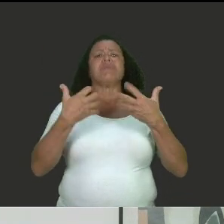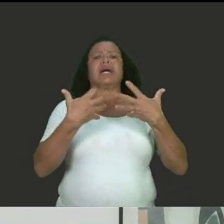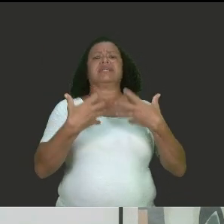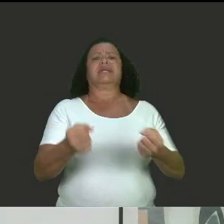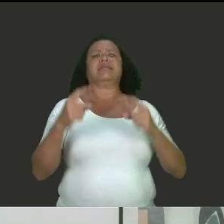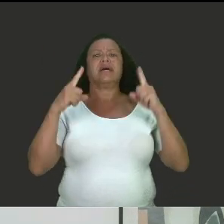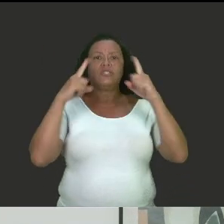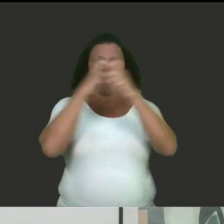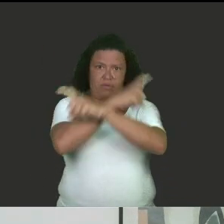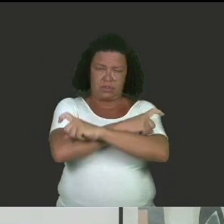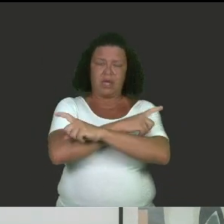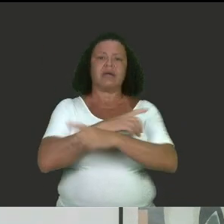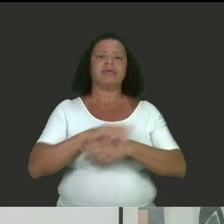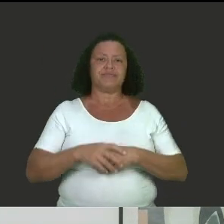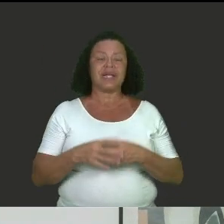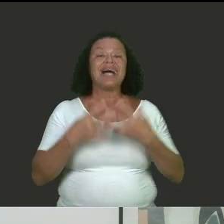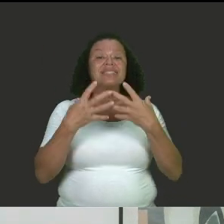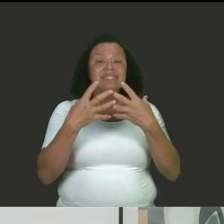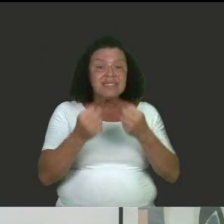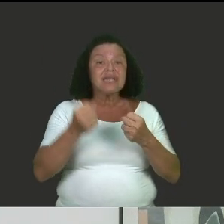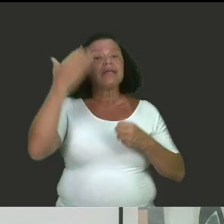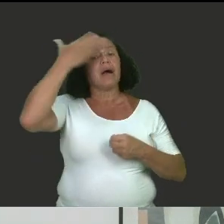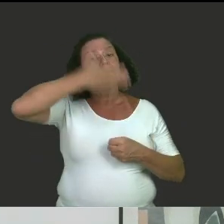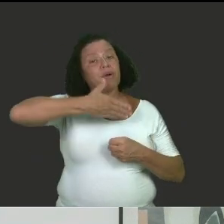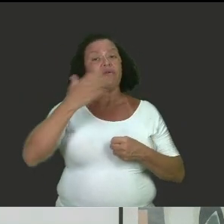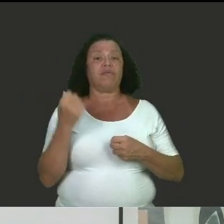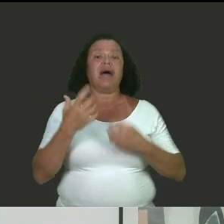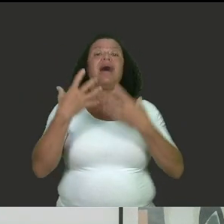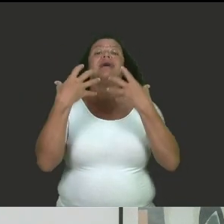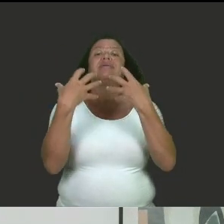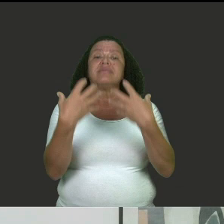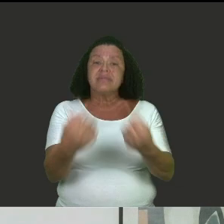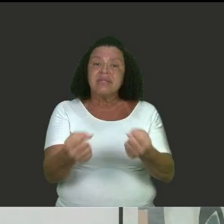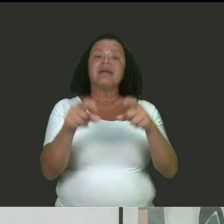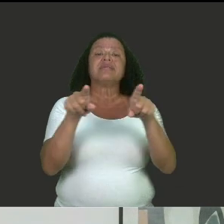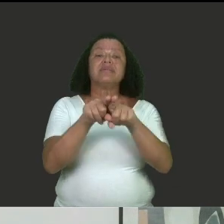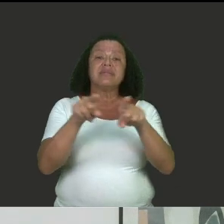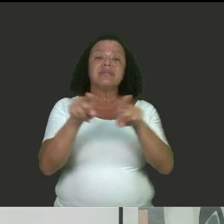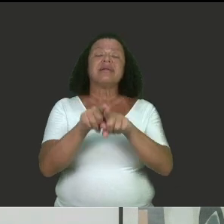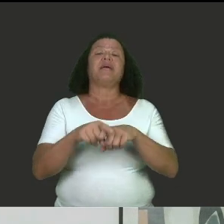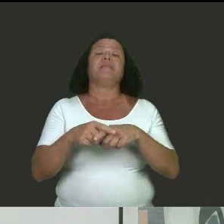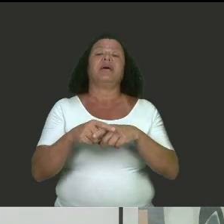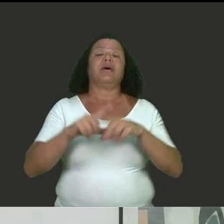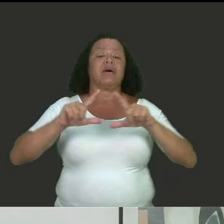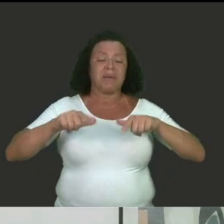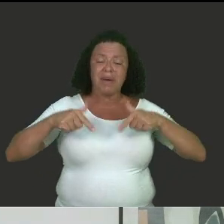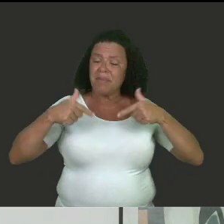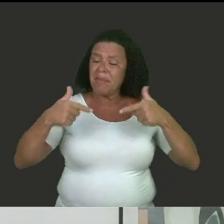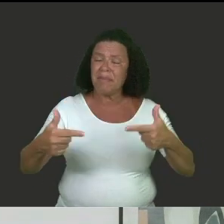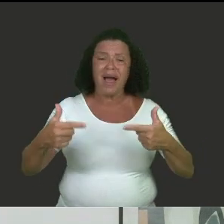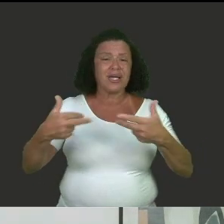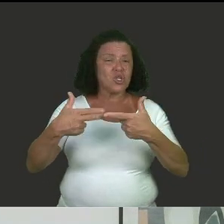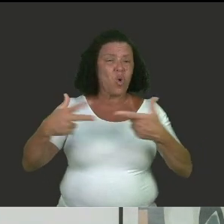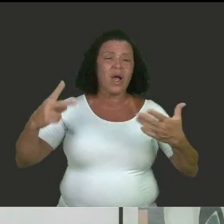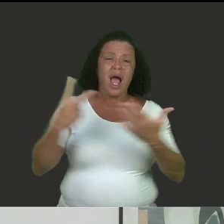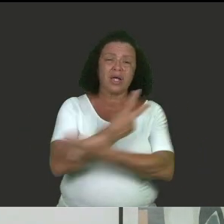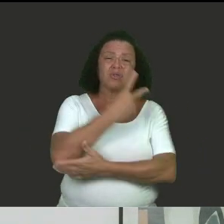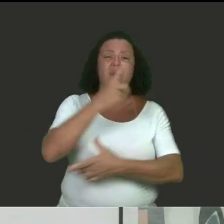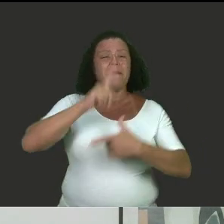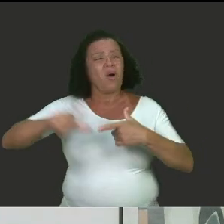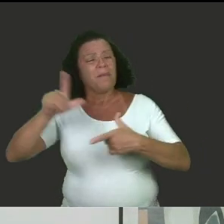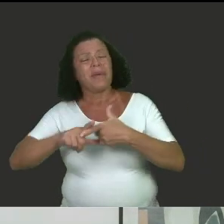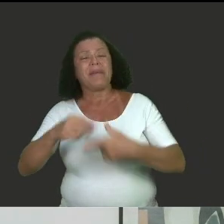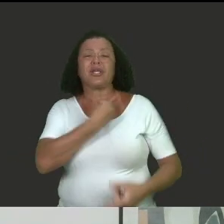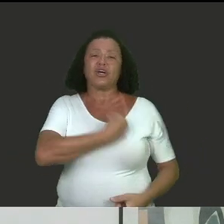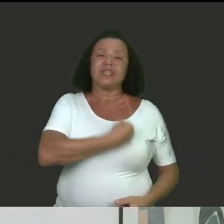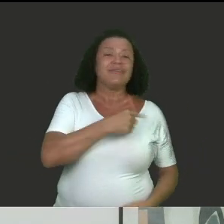dificuldades, aceitar essas provas, aceitar essas vicissitudes da vida, os nossos problemas do nosso